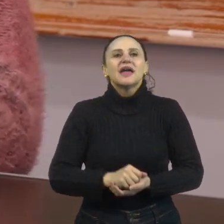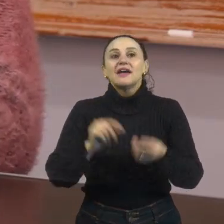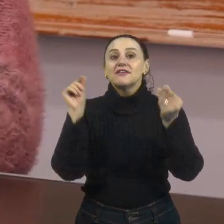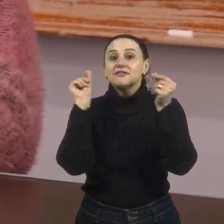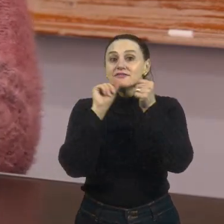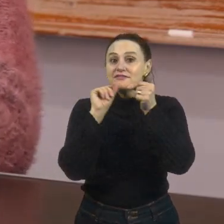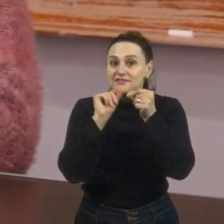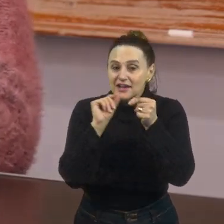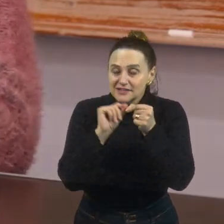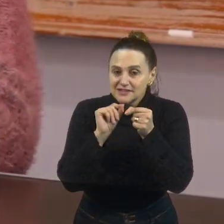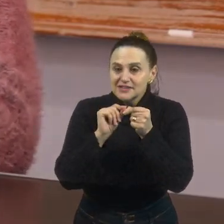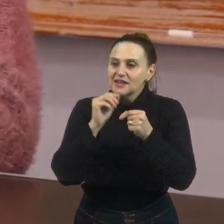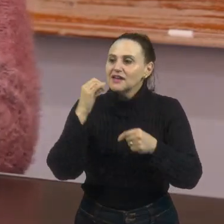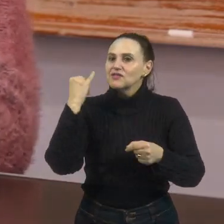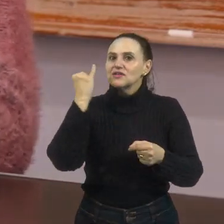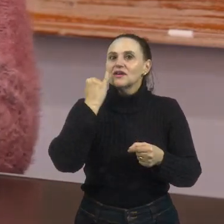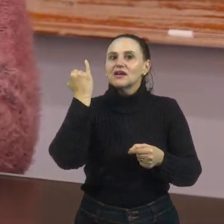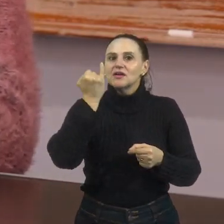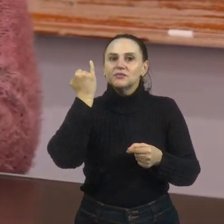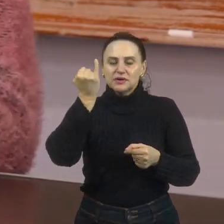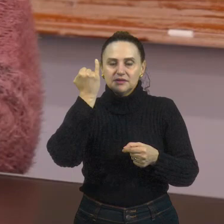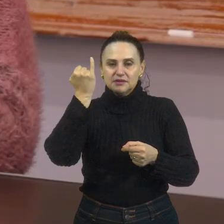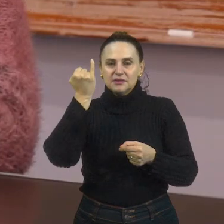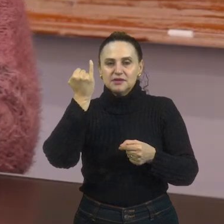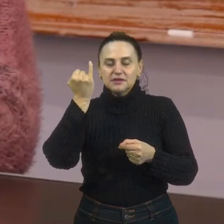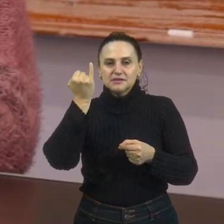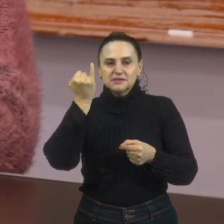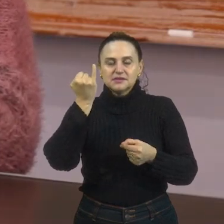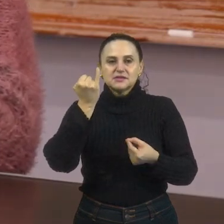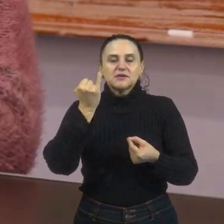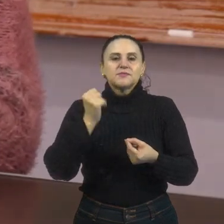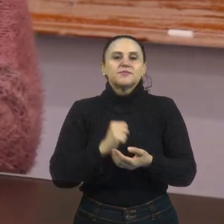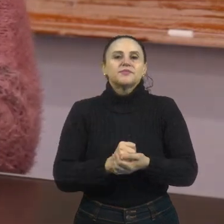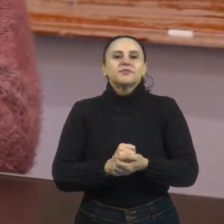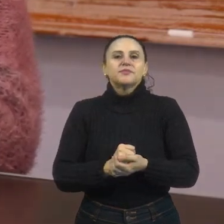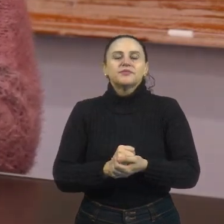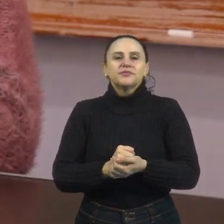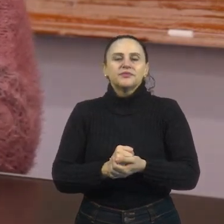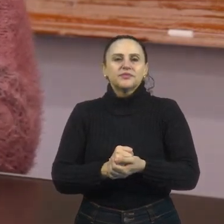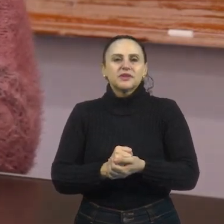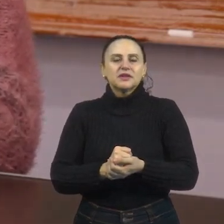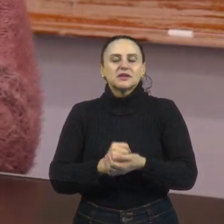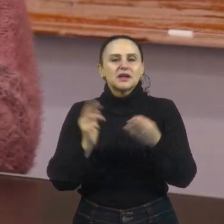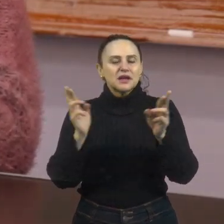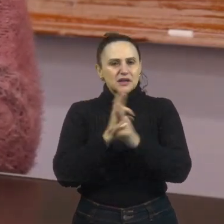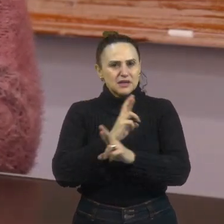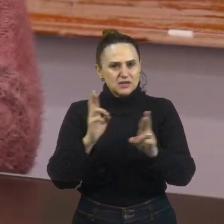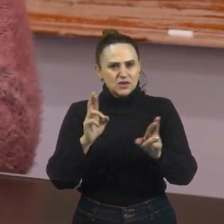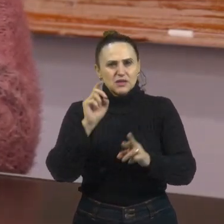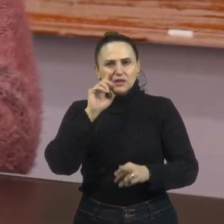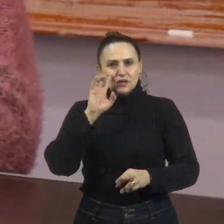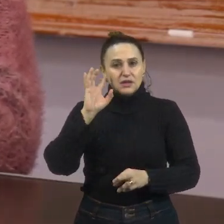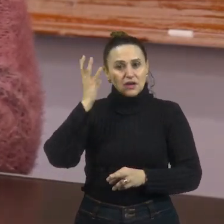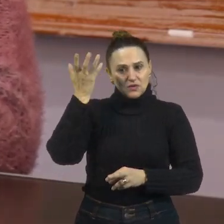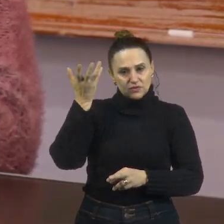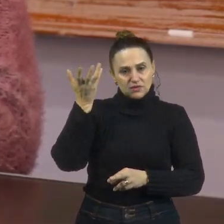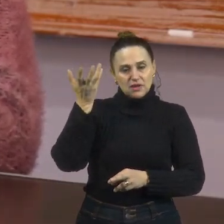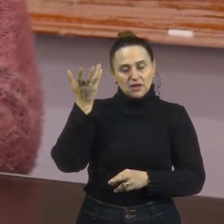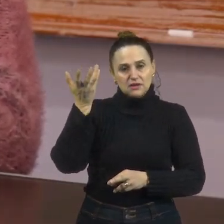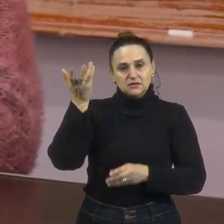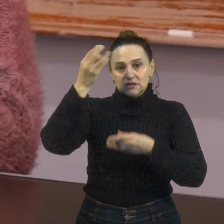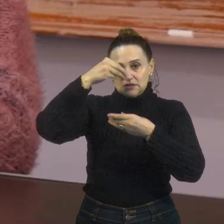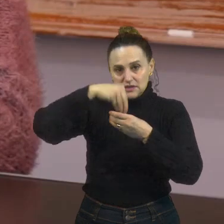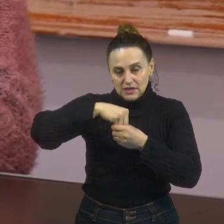frisar a importância da mediação nas relações que acontecem dentro da educação